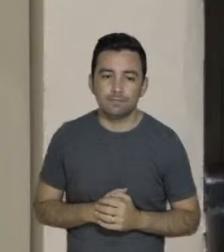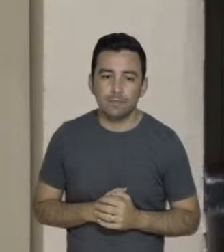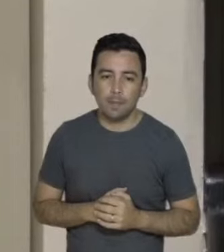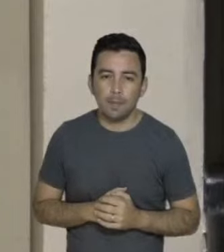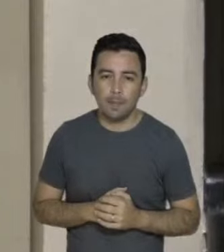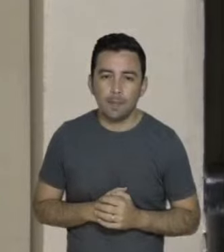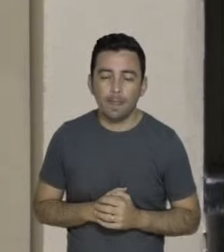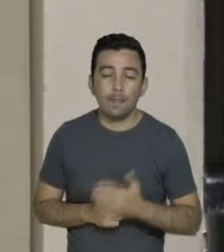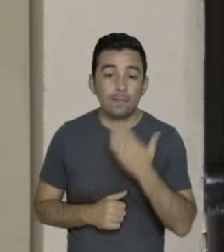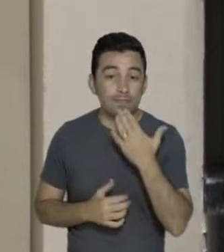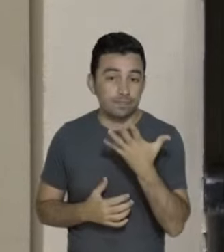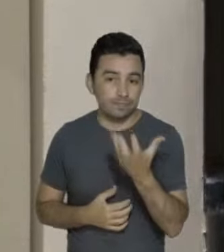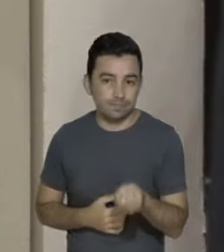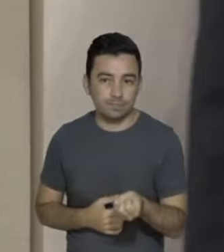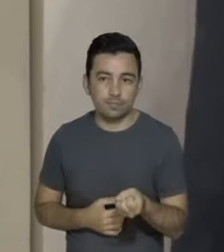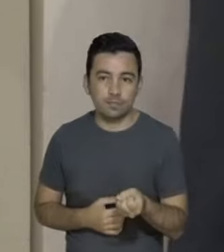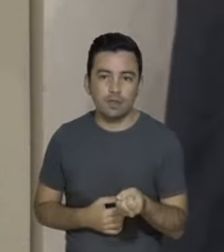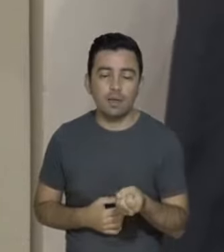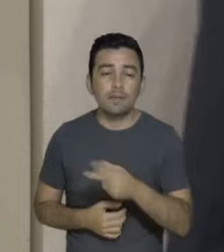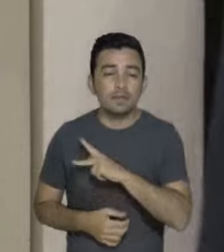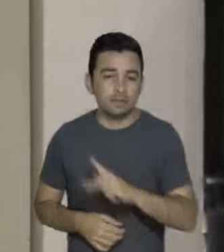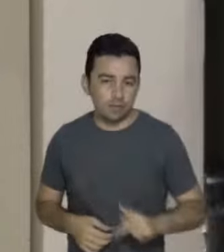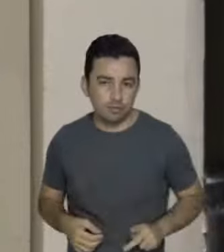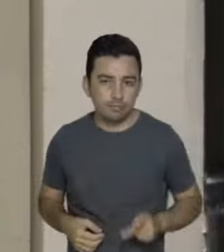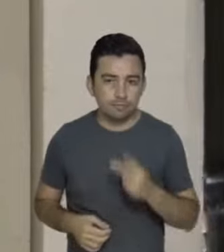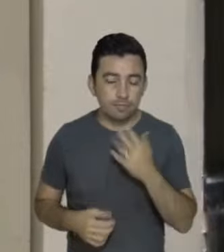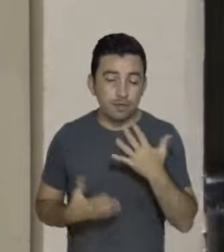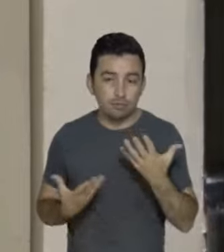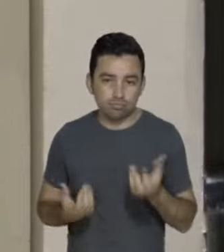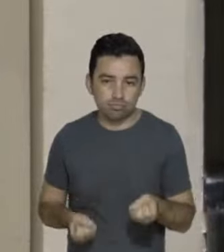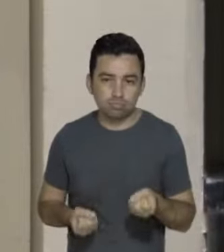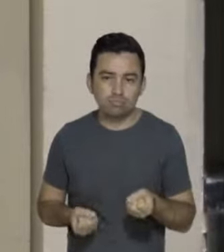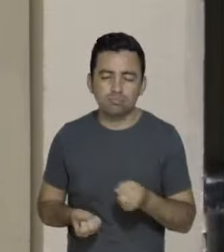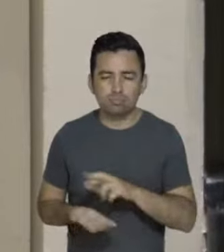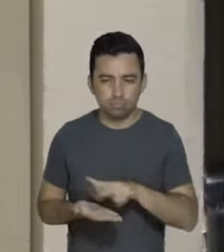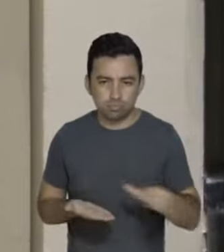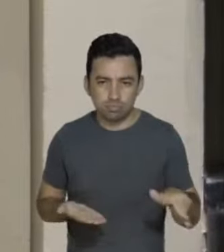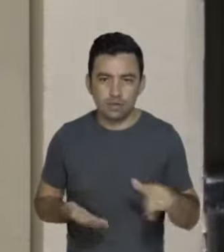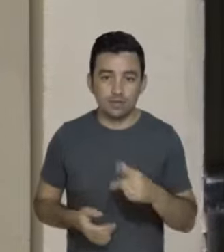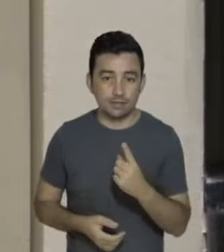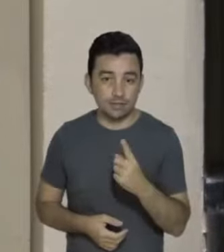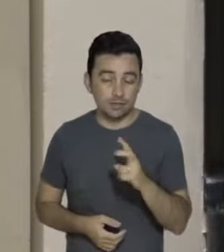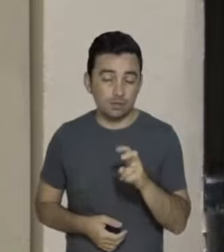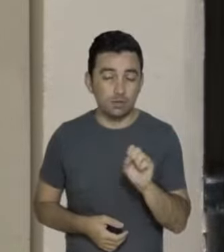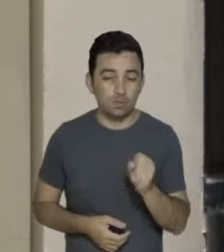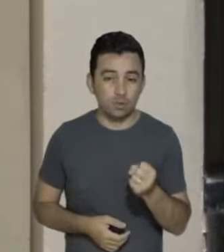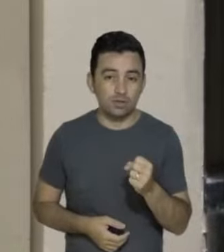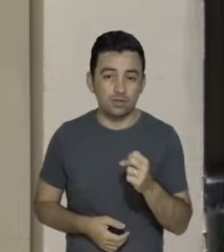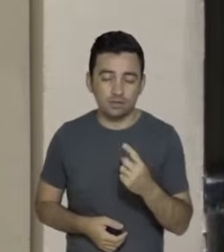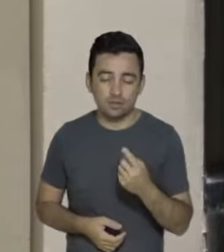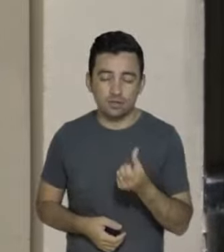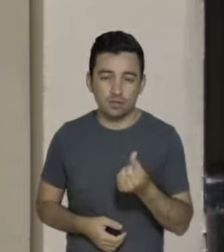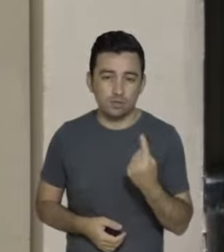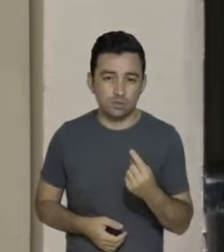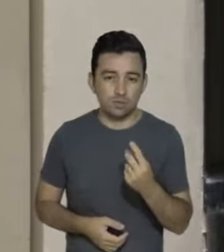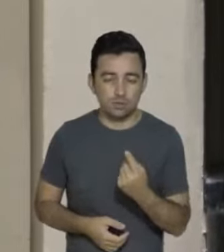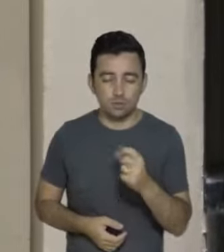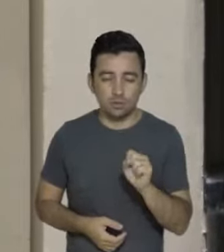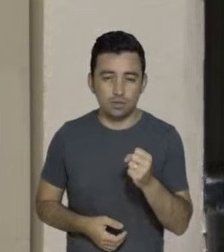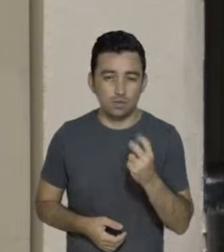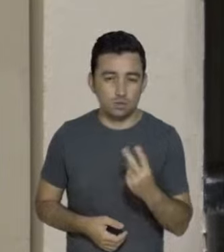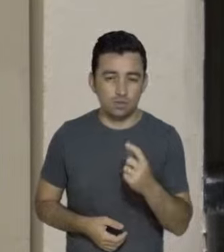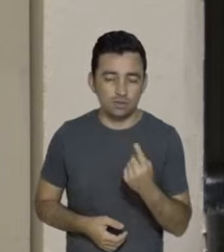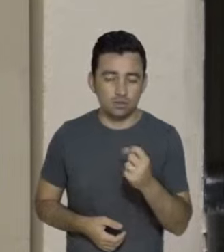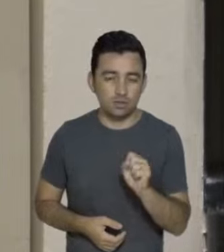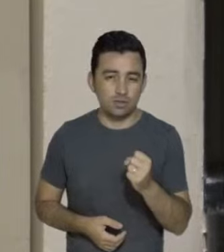deferimento esta presidência comunica e defere os seguintes requerimentos requerimento 158 161 182 184